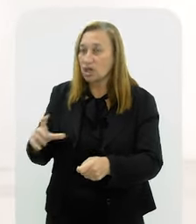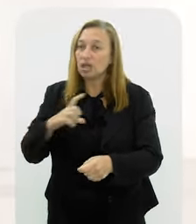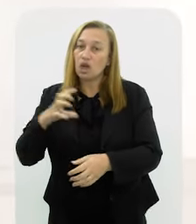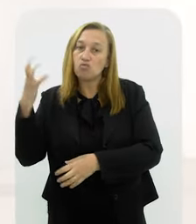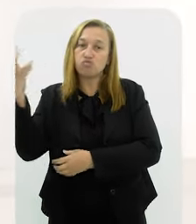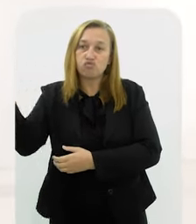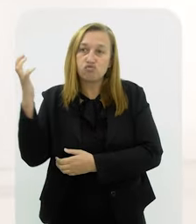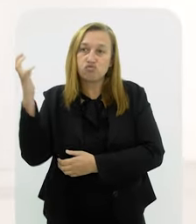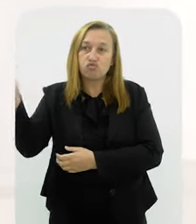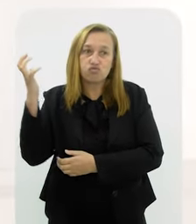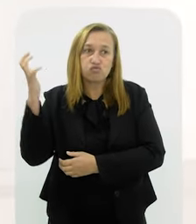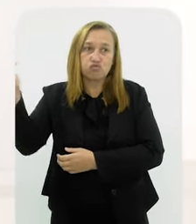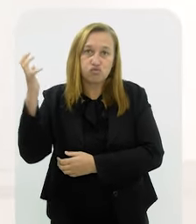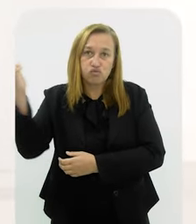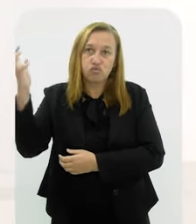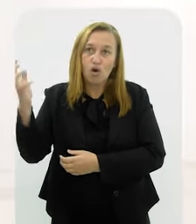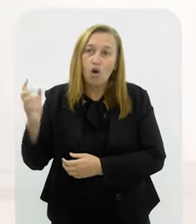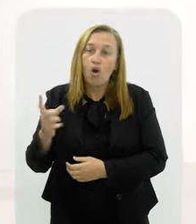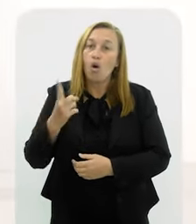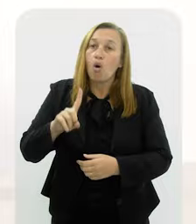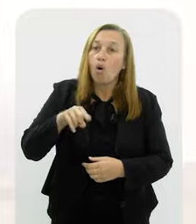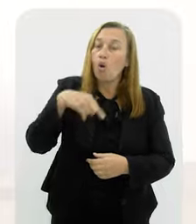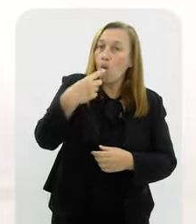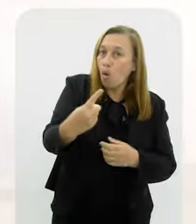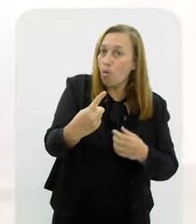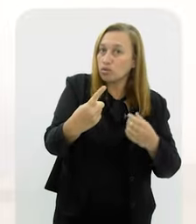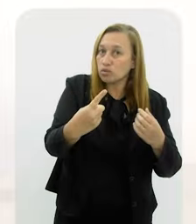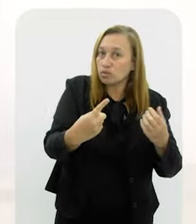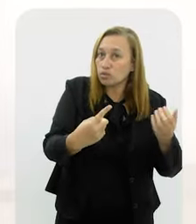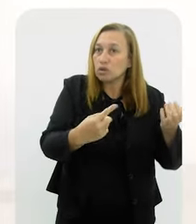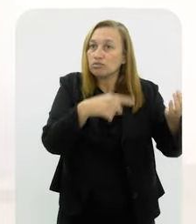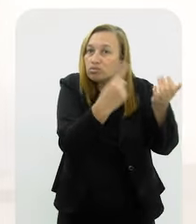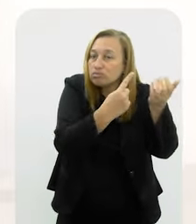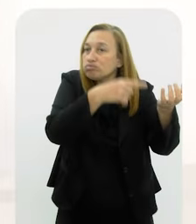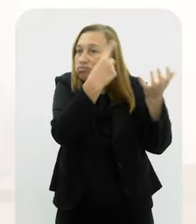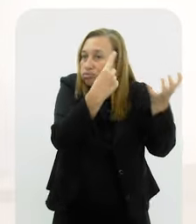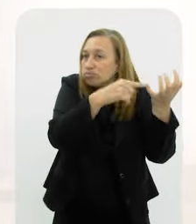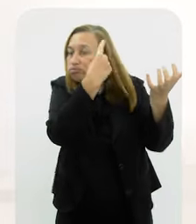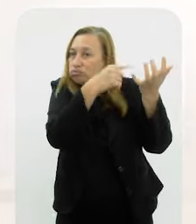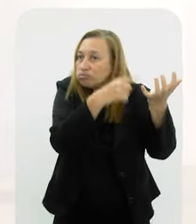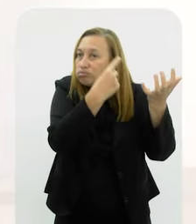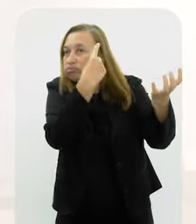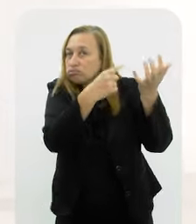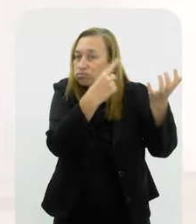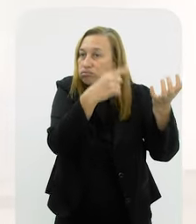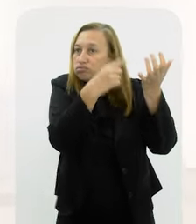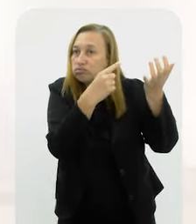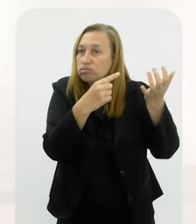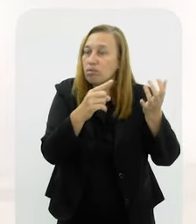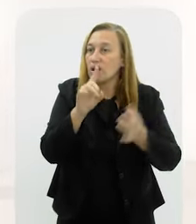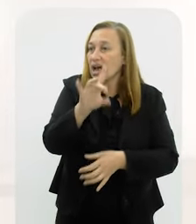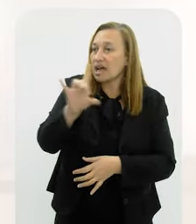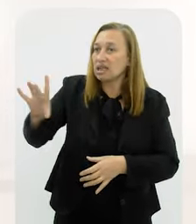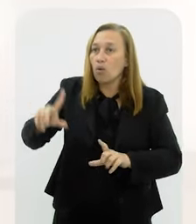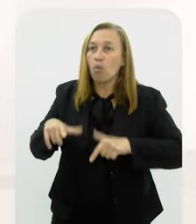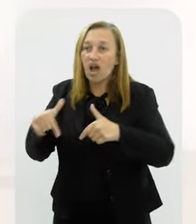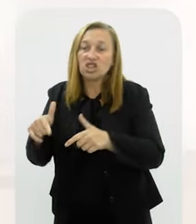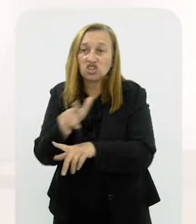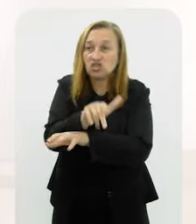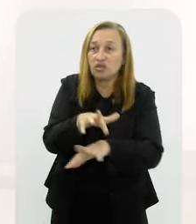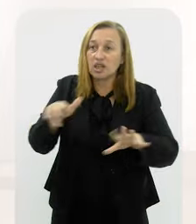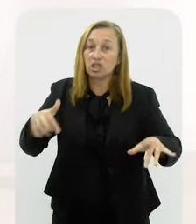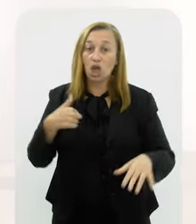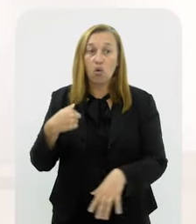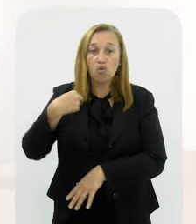botam chocalho, outras botam tamborim, bota chocalho atrás, outras botam na terceira fila, cada um tem uma maneira. Por exemplo, eu quando estive na